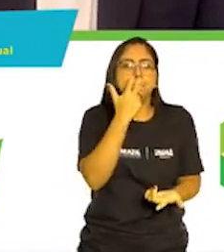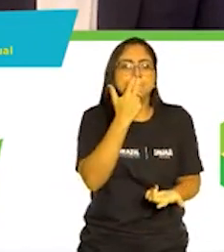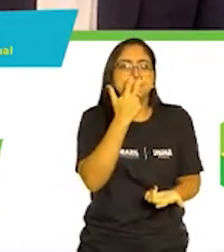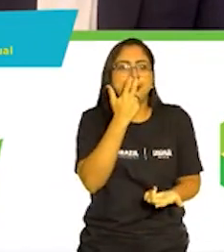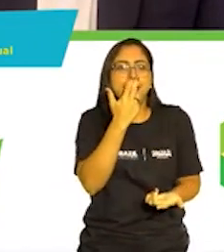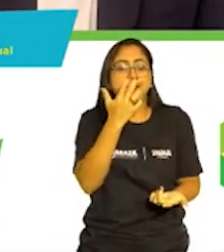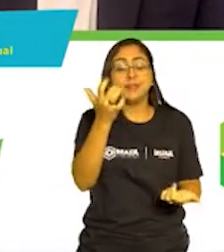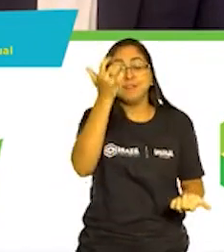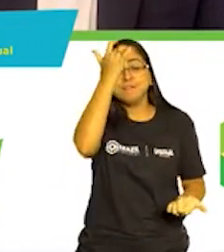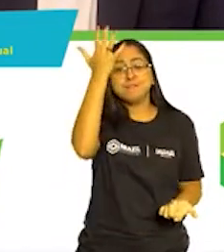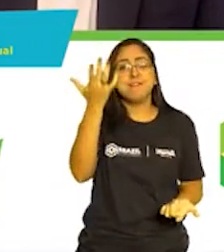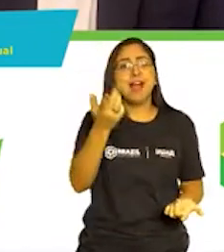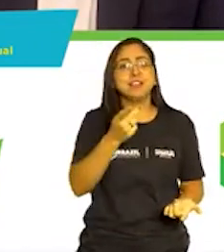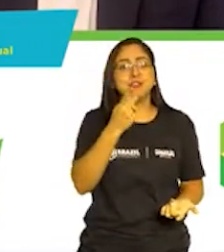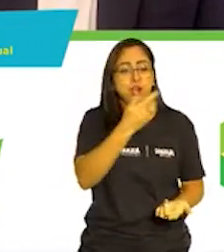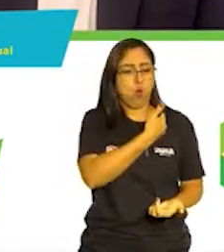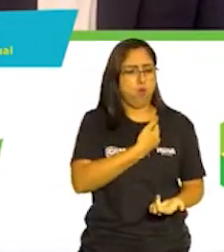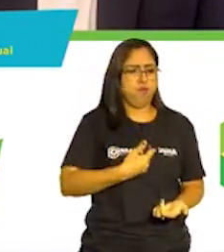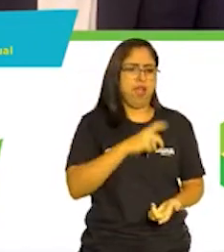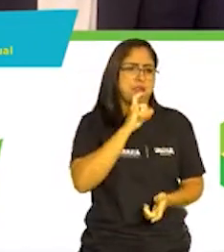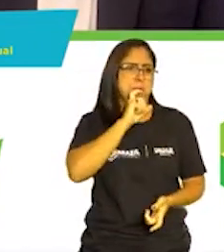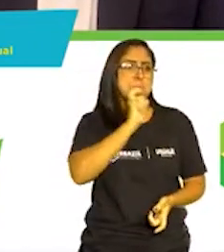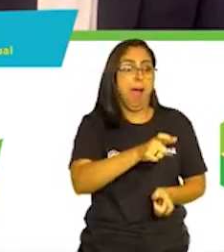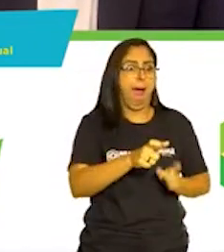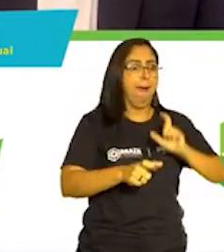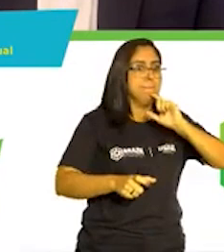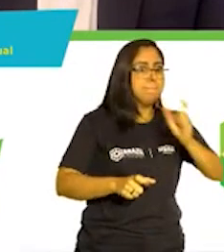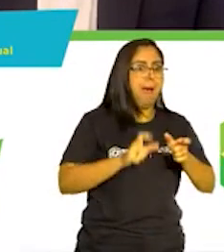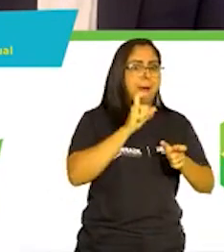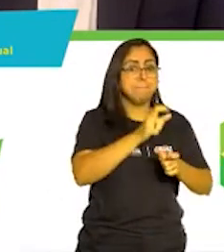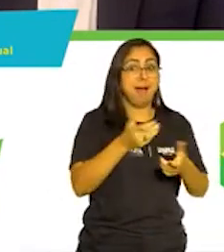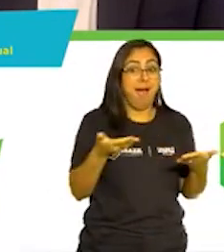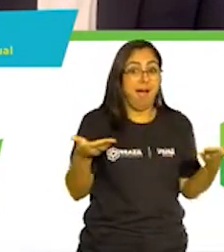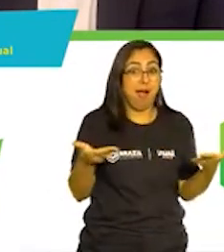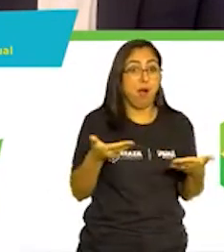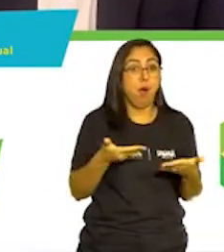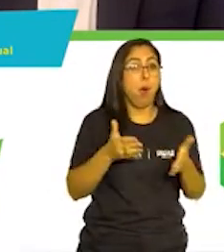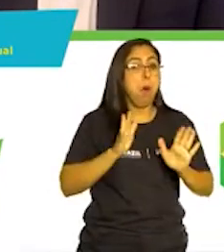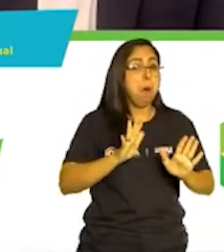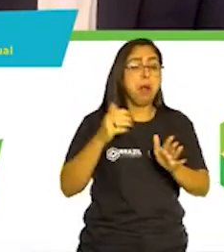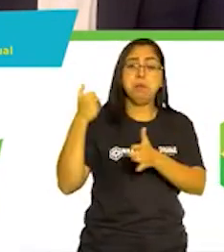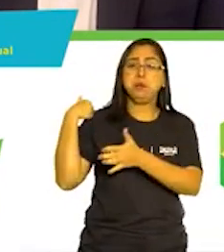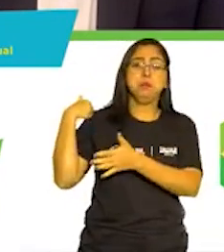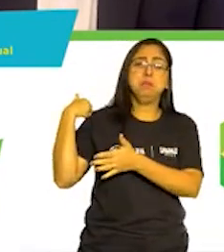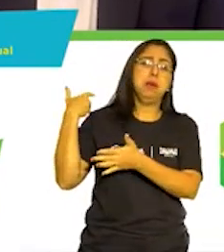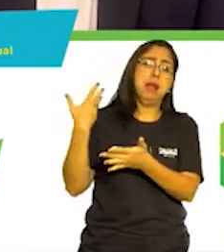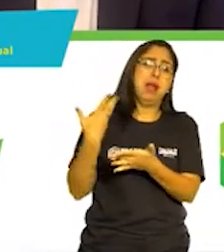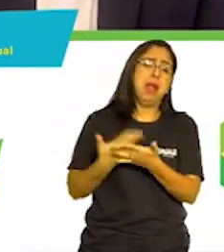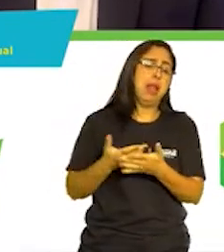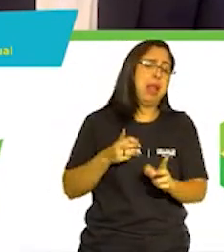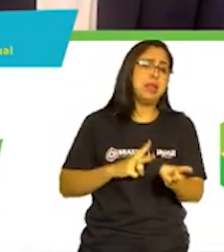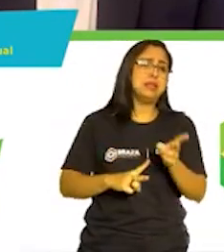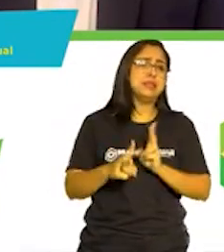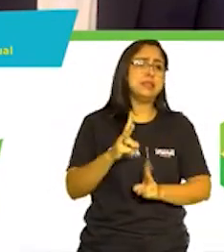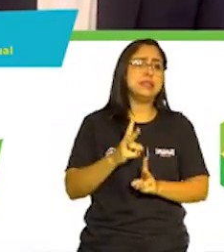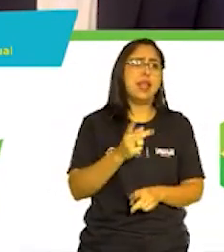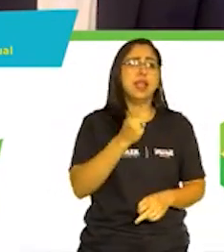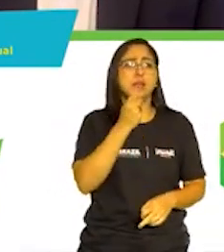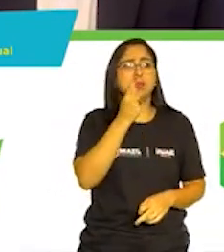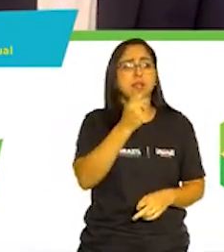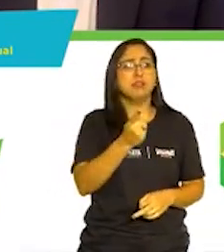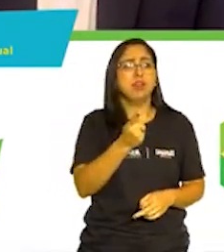esse governo sempre foi meio desalmado, né? Eu lutava muito com essa questão de chamar... Desalmado? Liberalismo. Uma expressão,